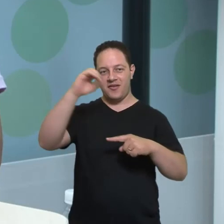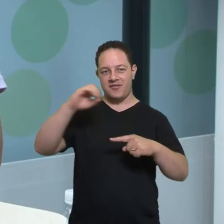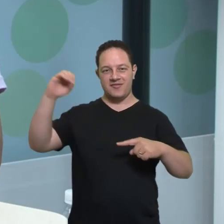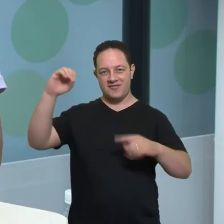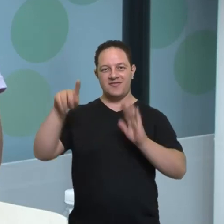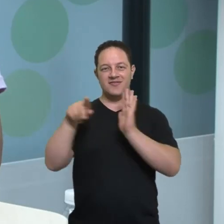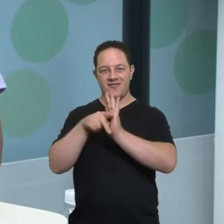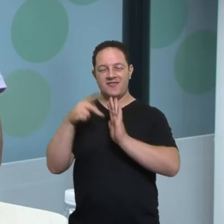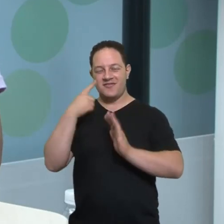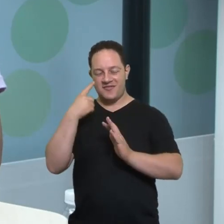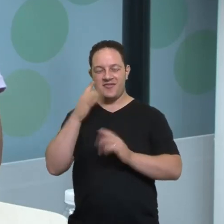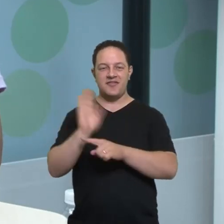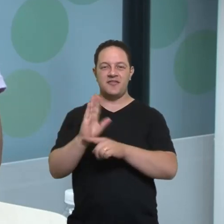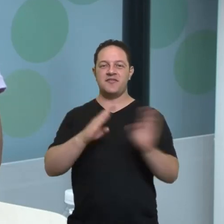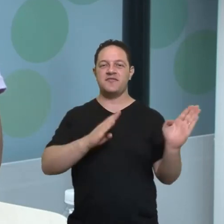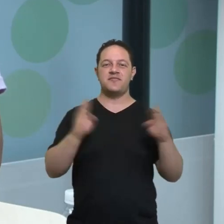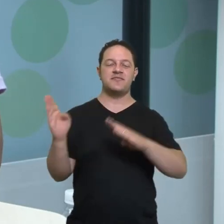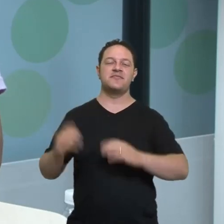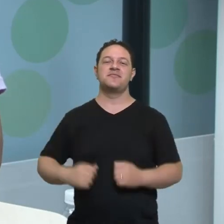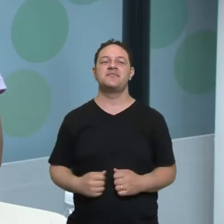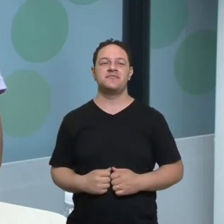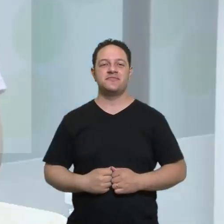mesas e